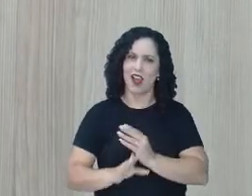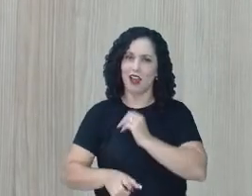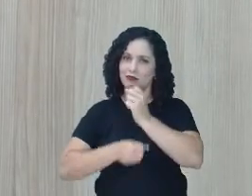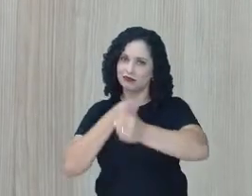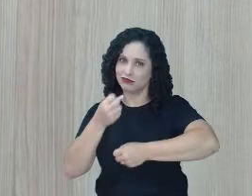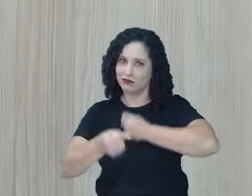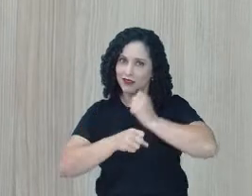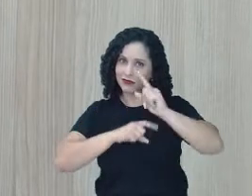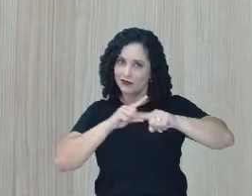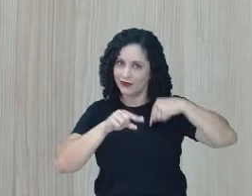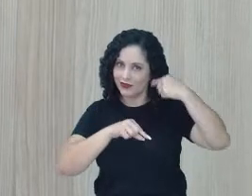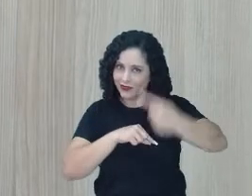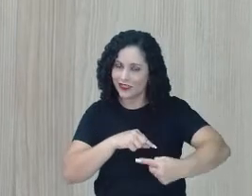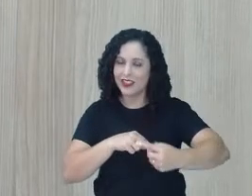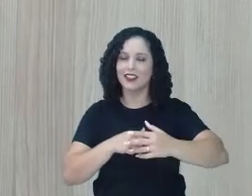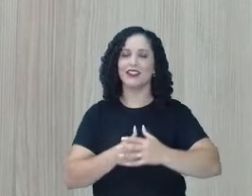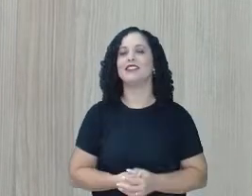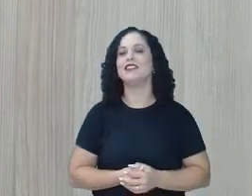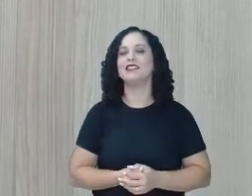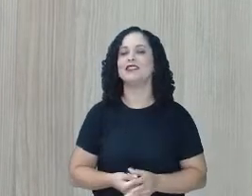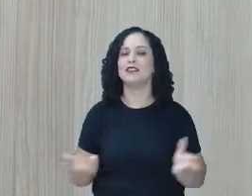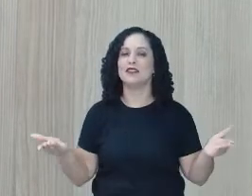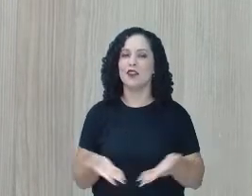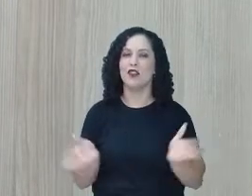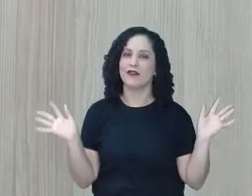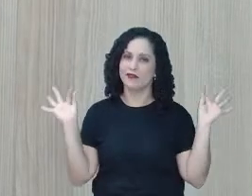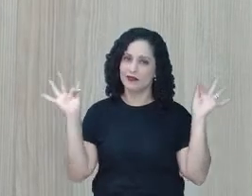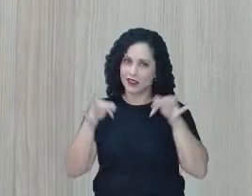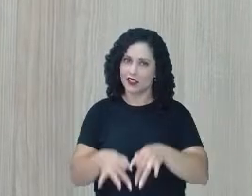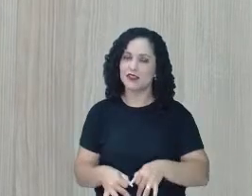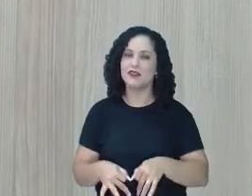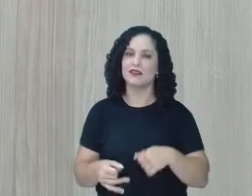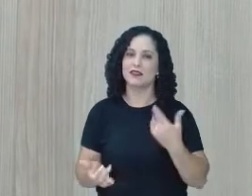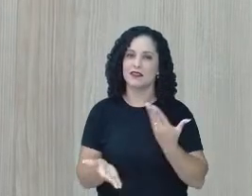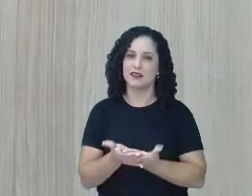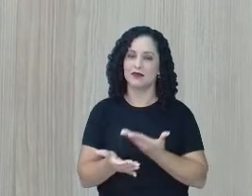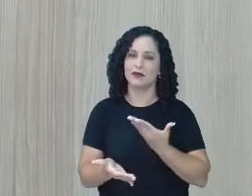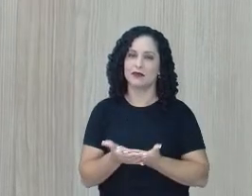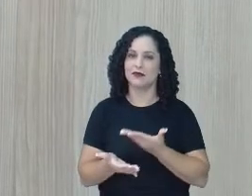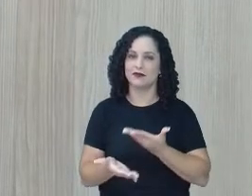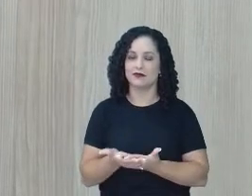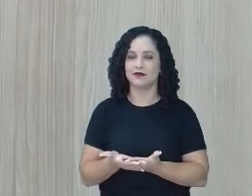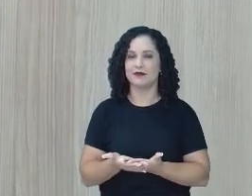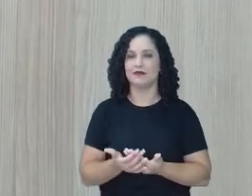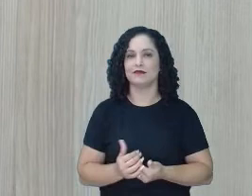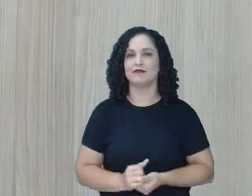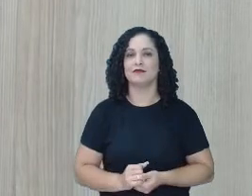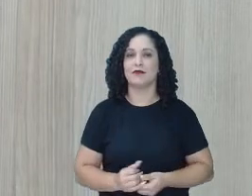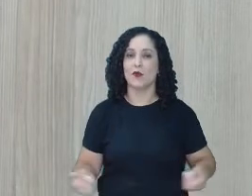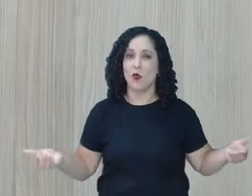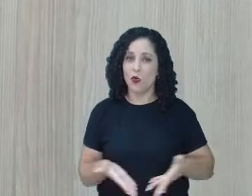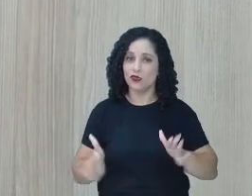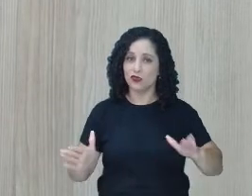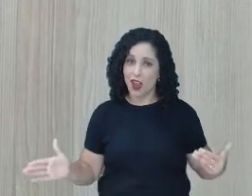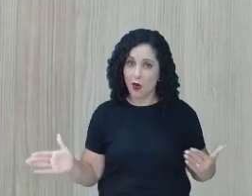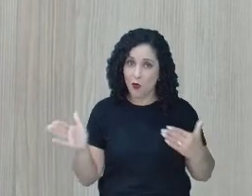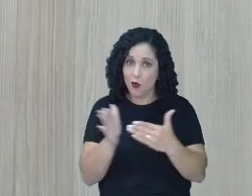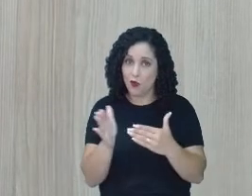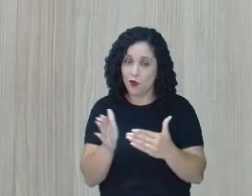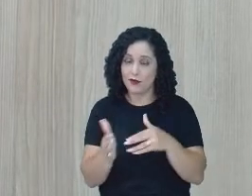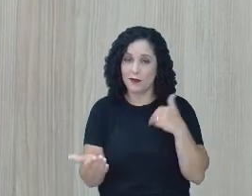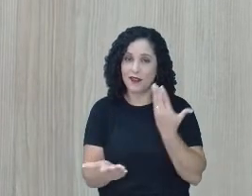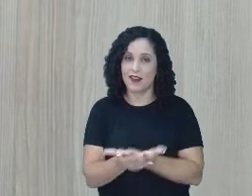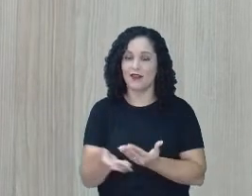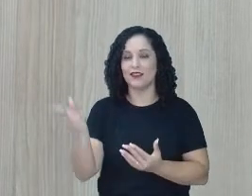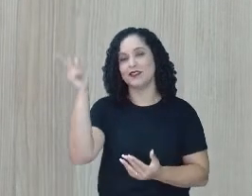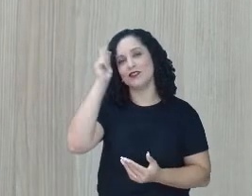ano. A gente está finalizando, como o professor disse, né, a última aula, né, de